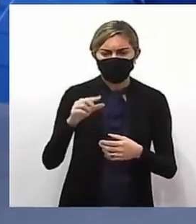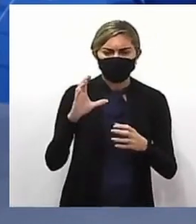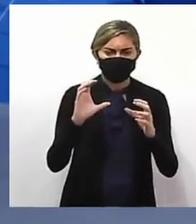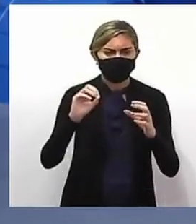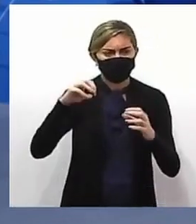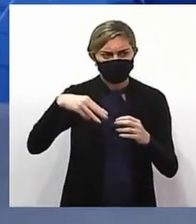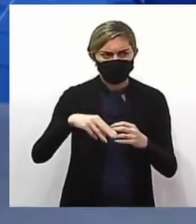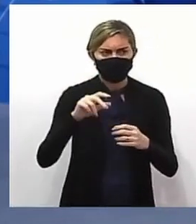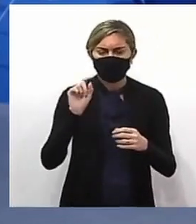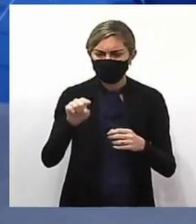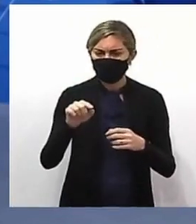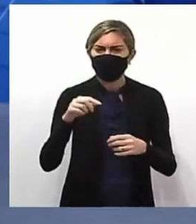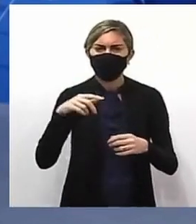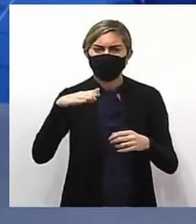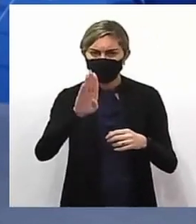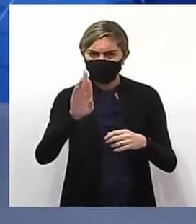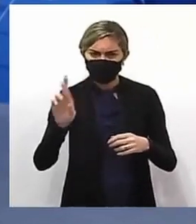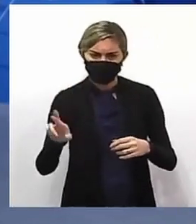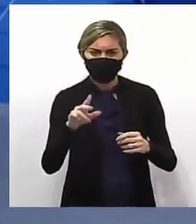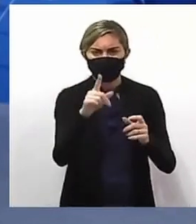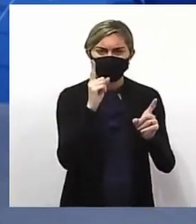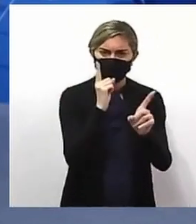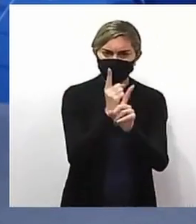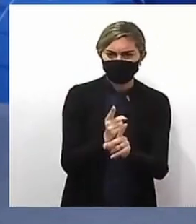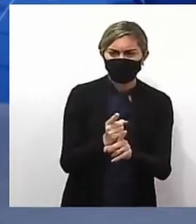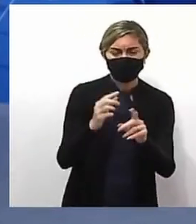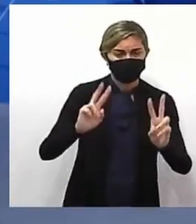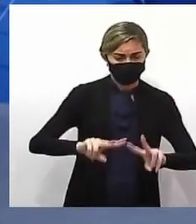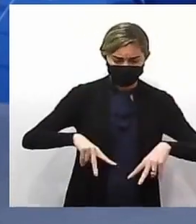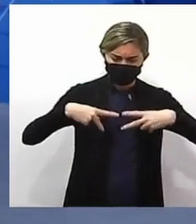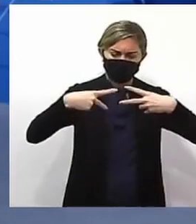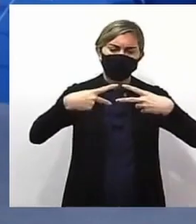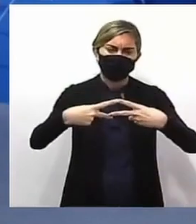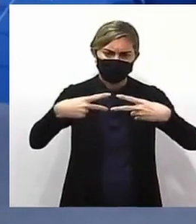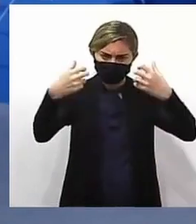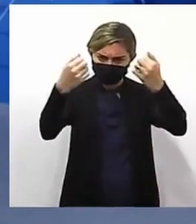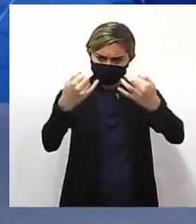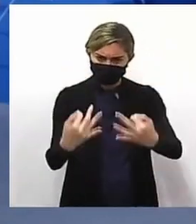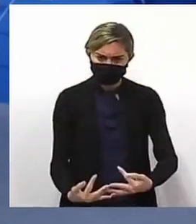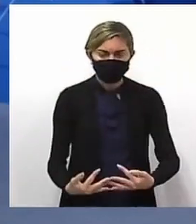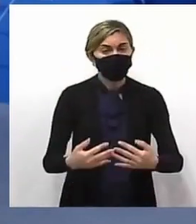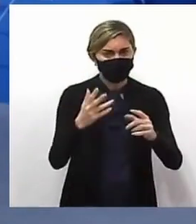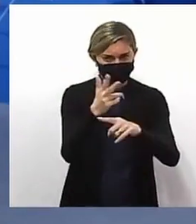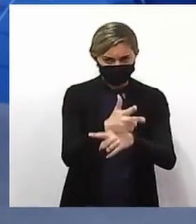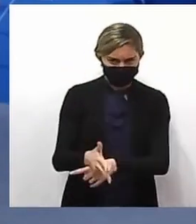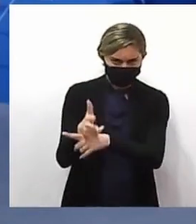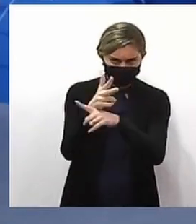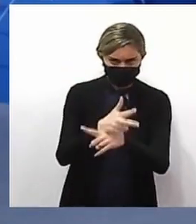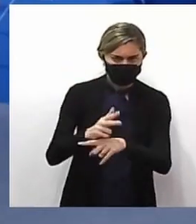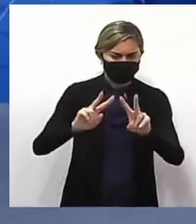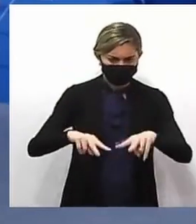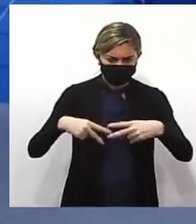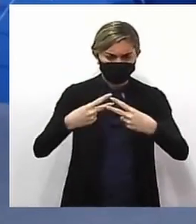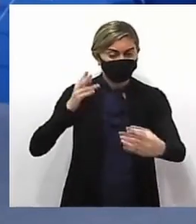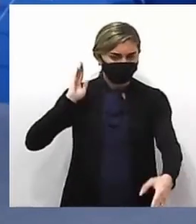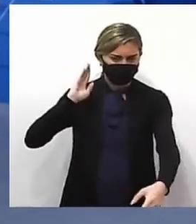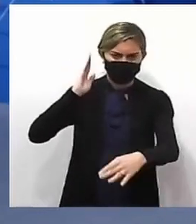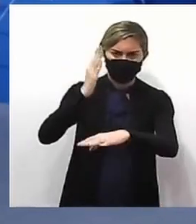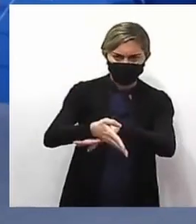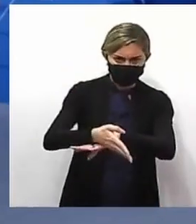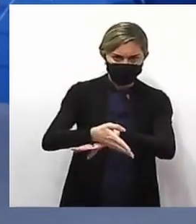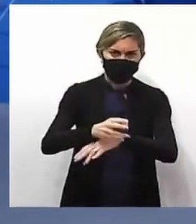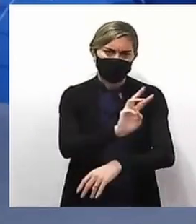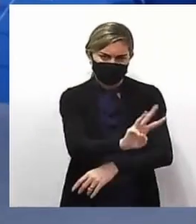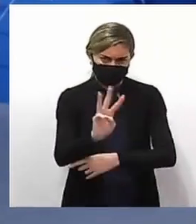asmina.com.br. Vocês encontram essa matéria. Mas o link para a descrição está na descrição do vídeo, certo? O link que vai direto para o